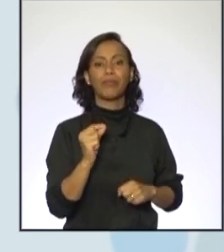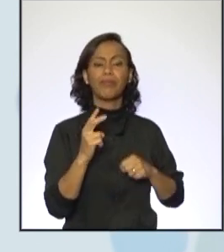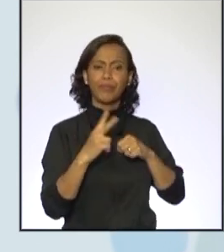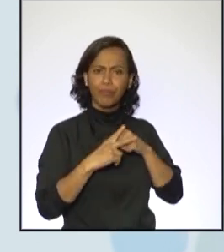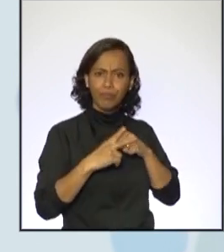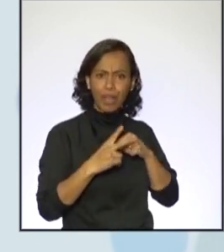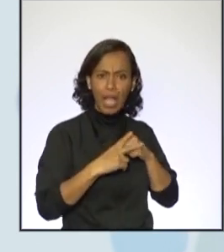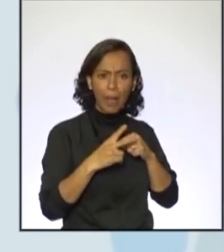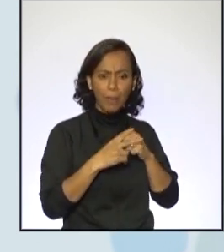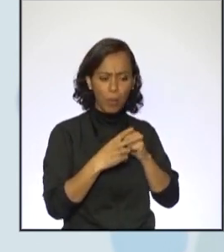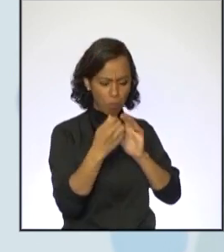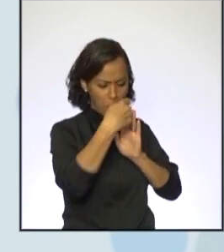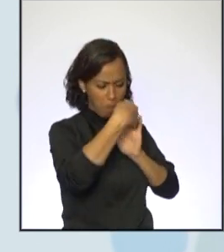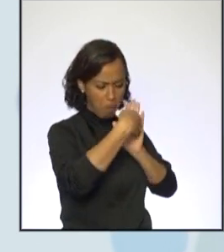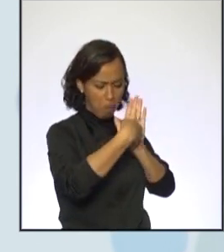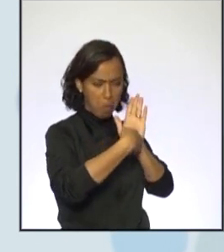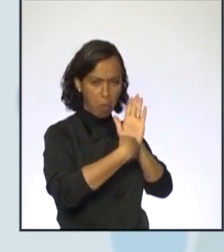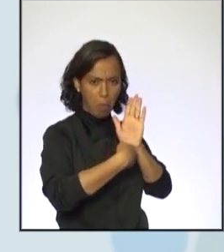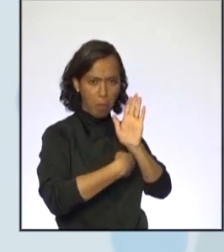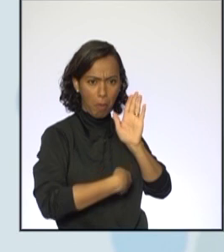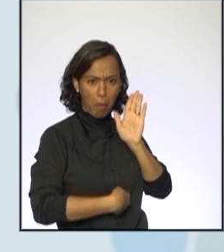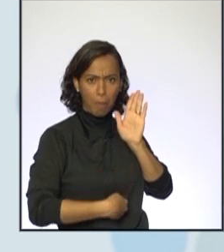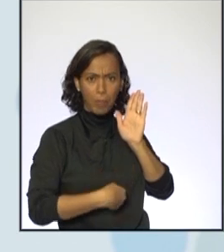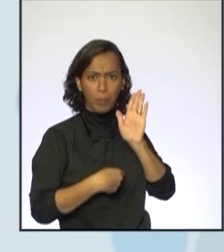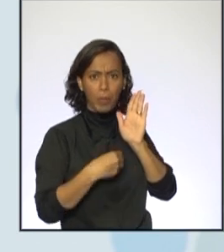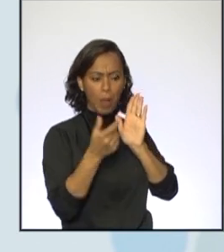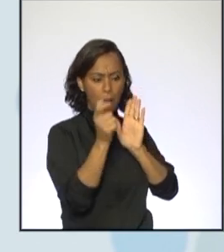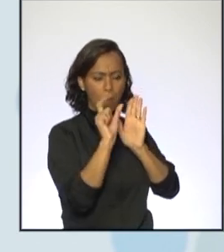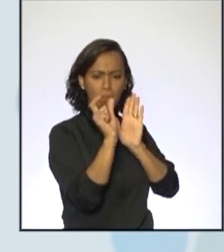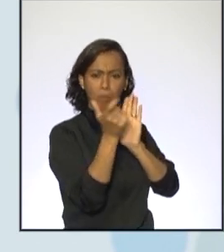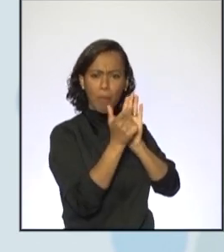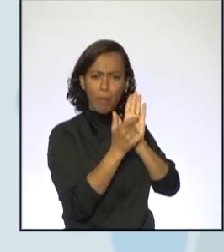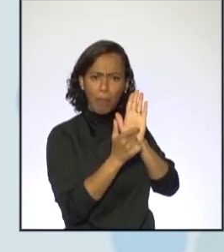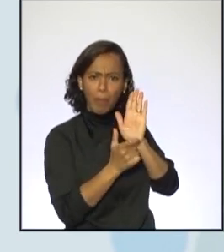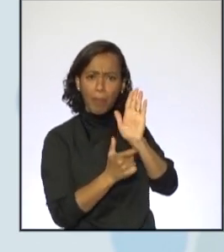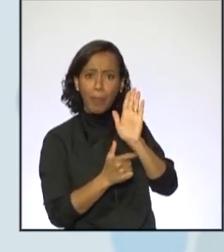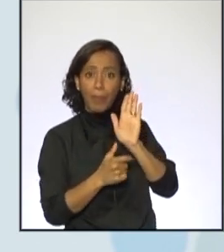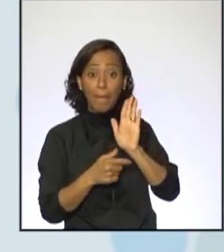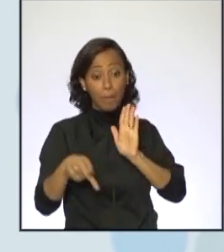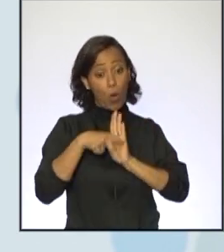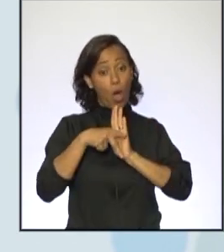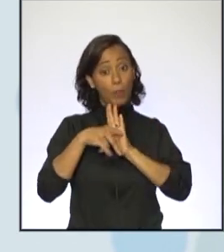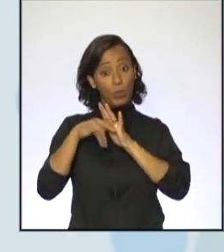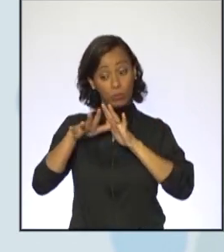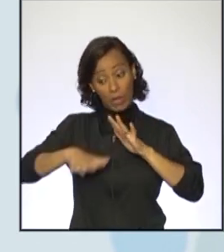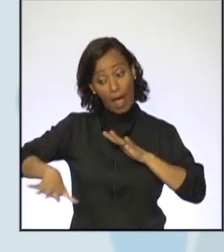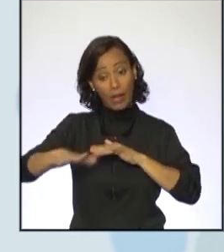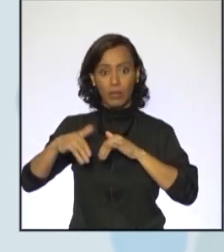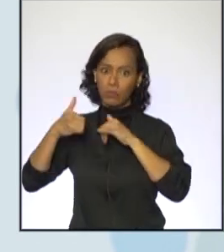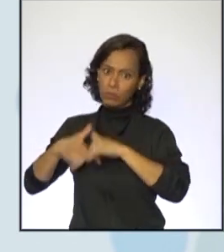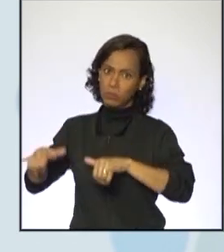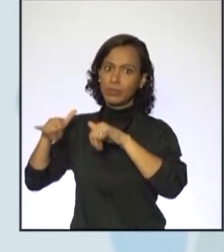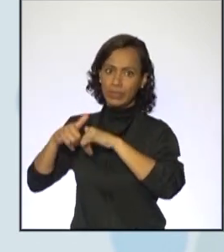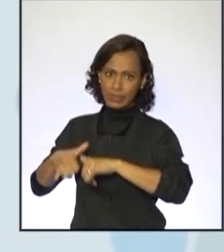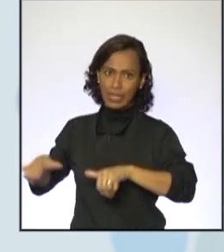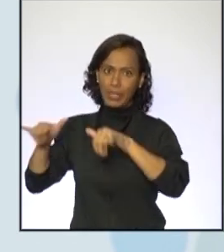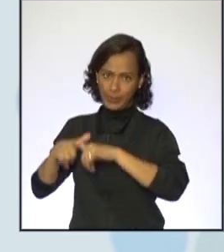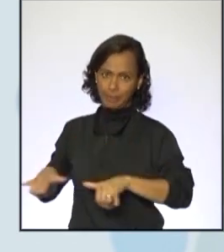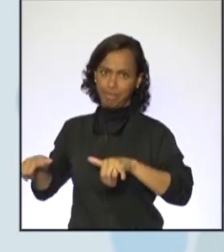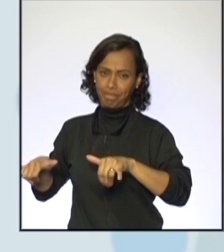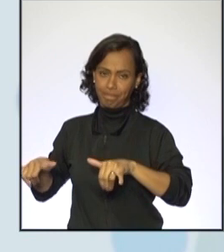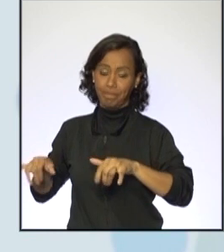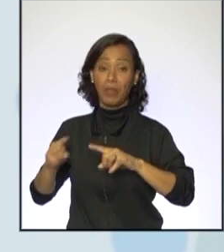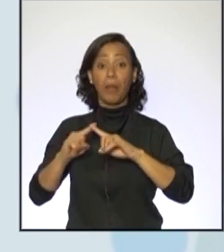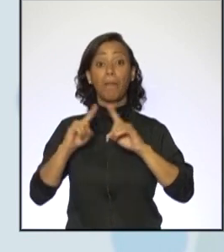em textos que circulam no mundo publicitário. Pensando no efeito de sentido, a intenção